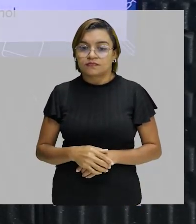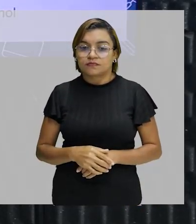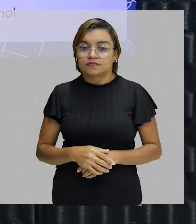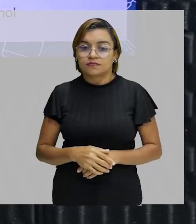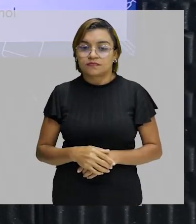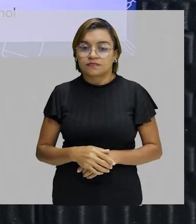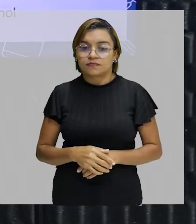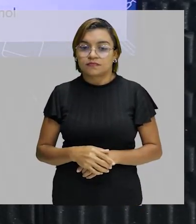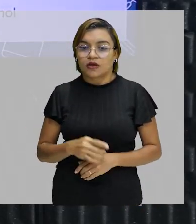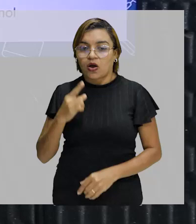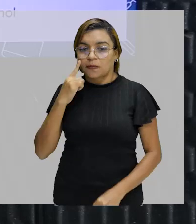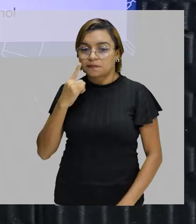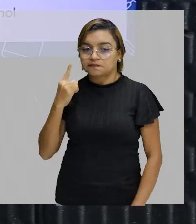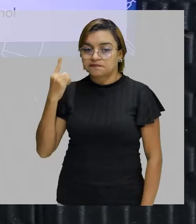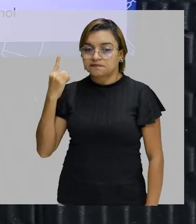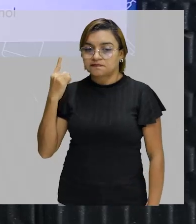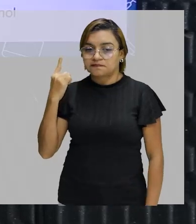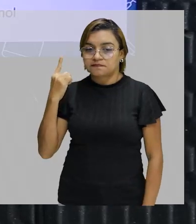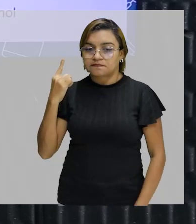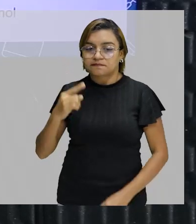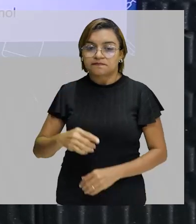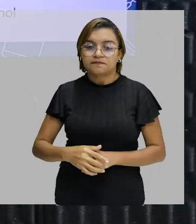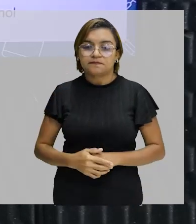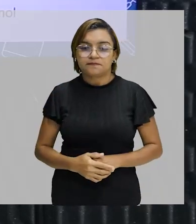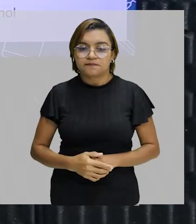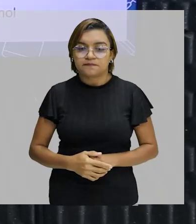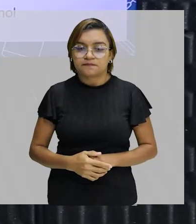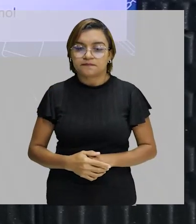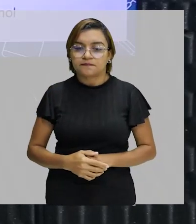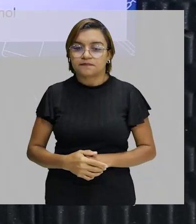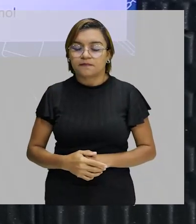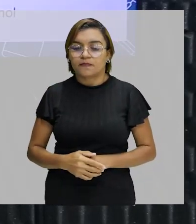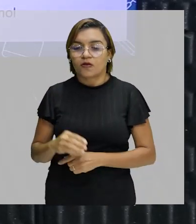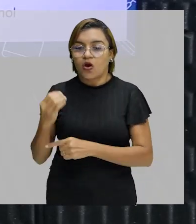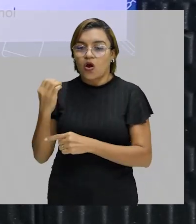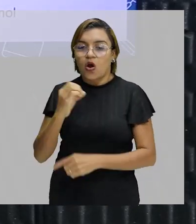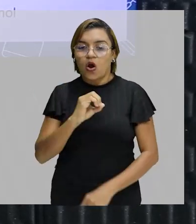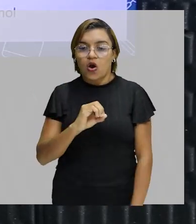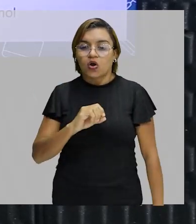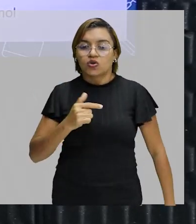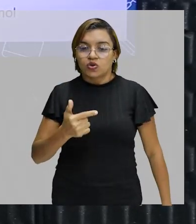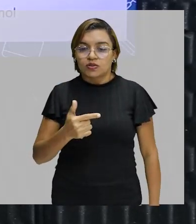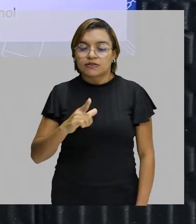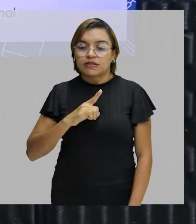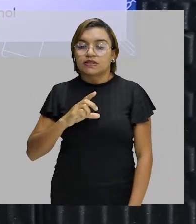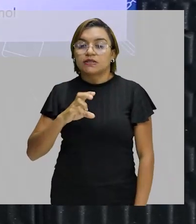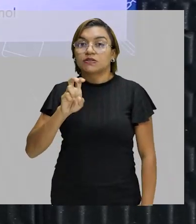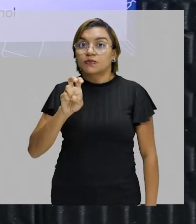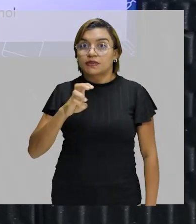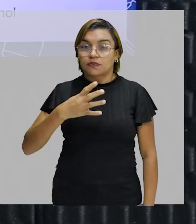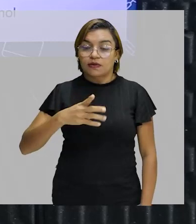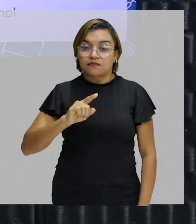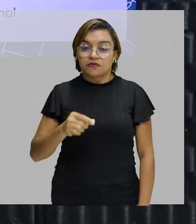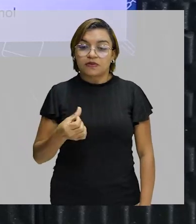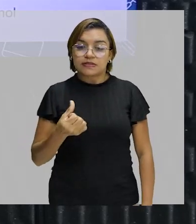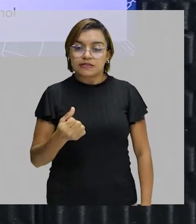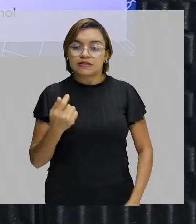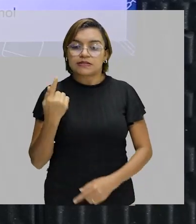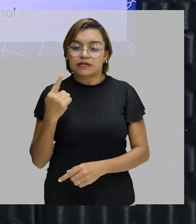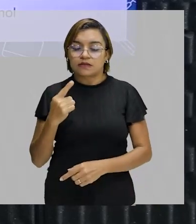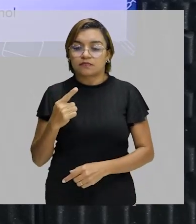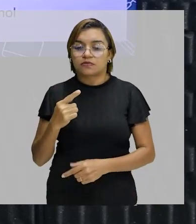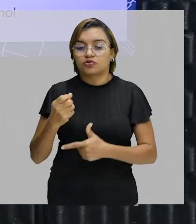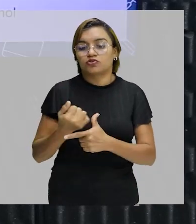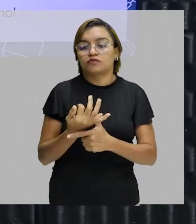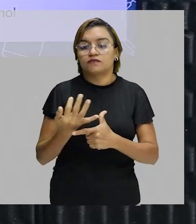4,55 mol para o hidrogênio. E para o oxigênio, 54,6 gramas,